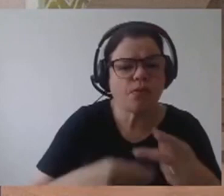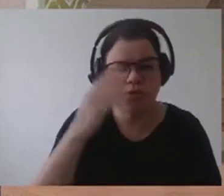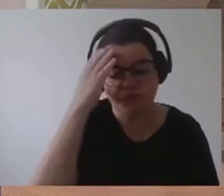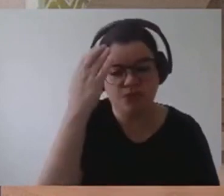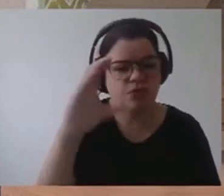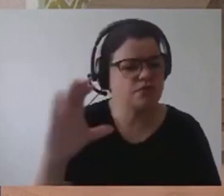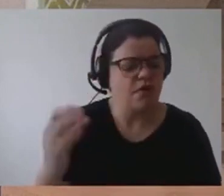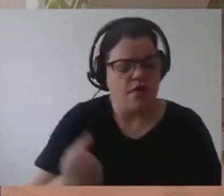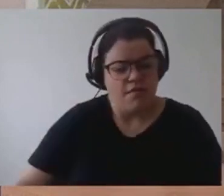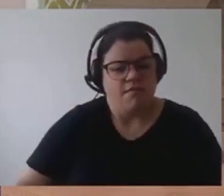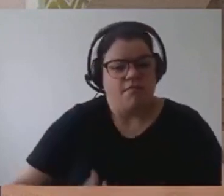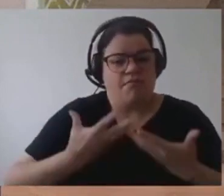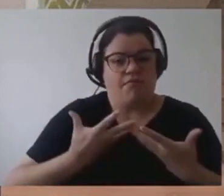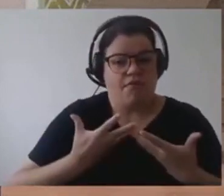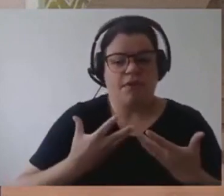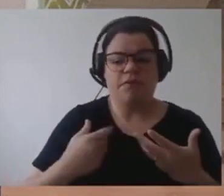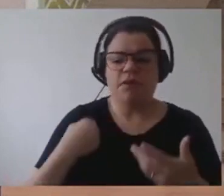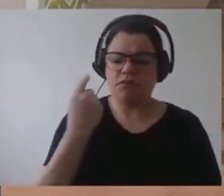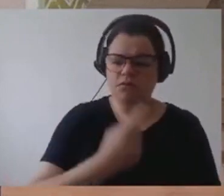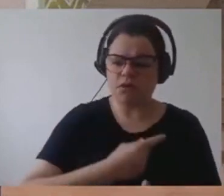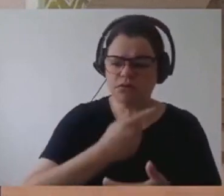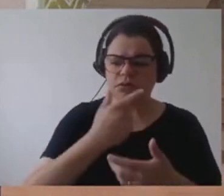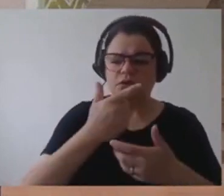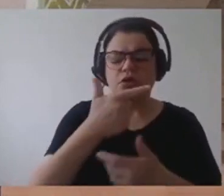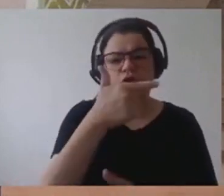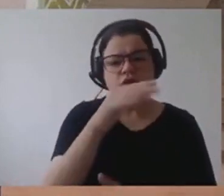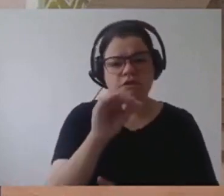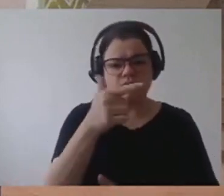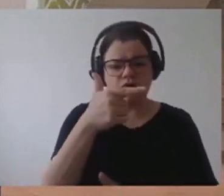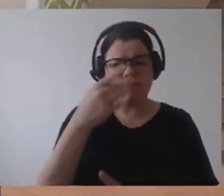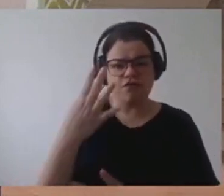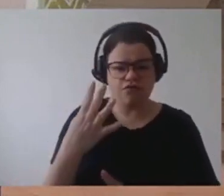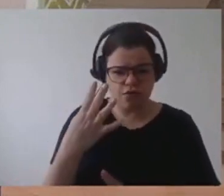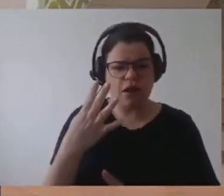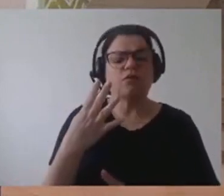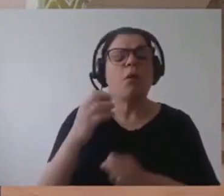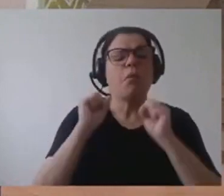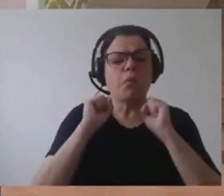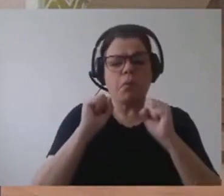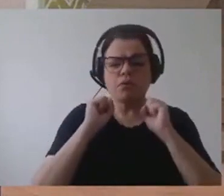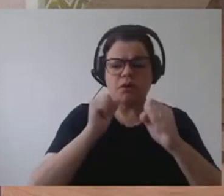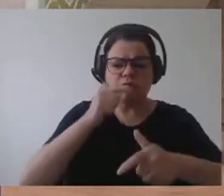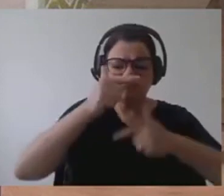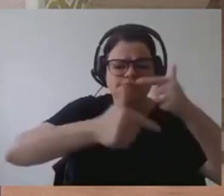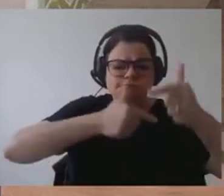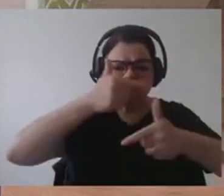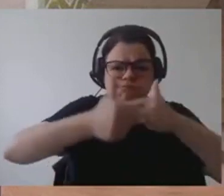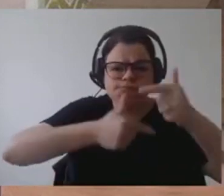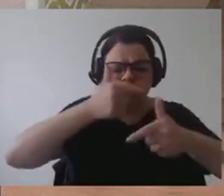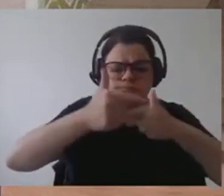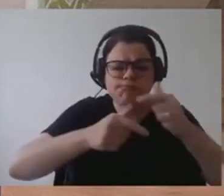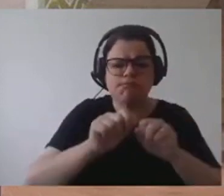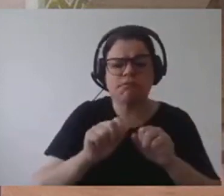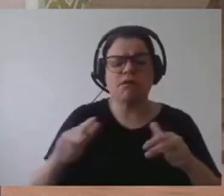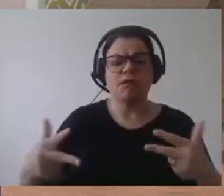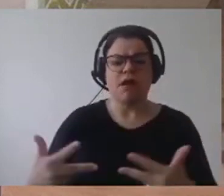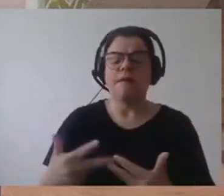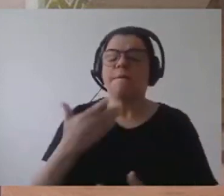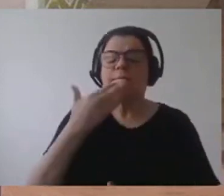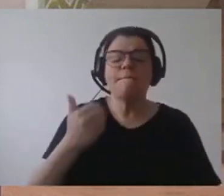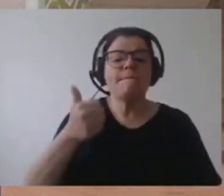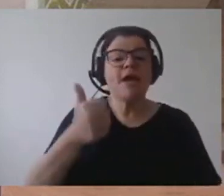motivação a mais para que em 2024 possamos fazer do Portal da Câmara de Curitiba ainda melhor e melhor